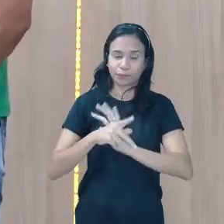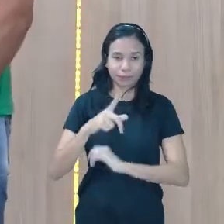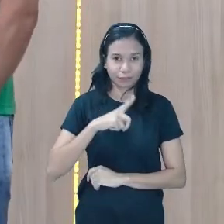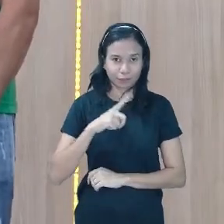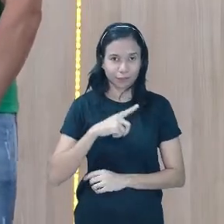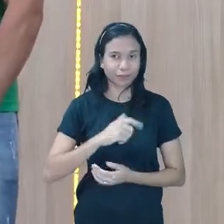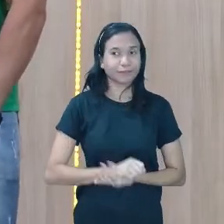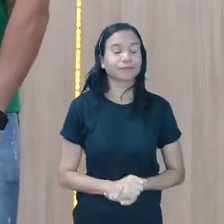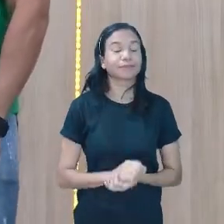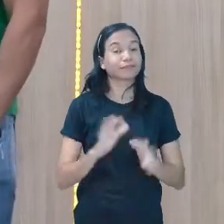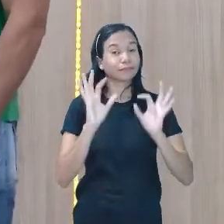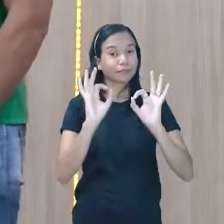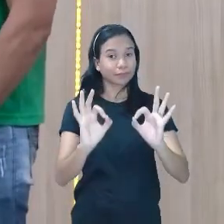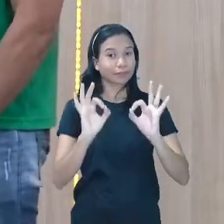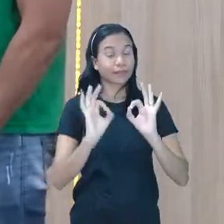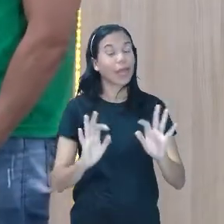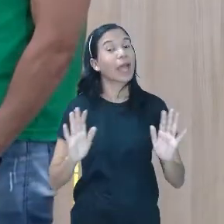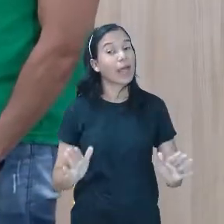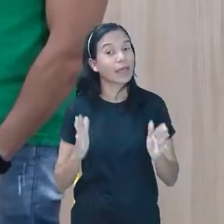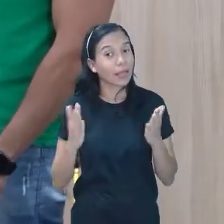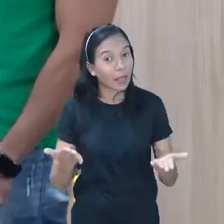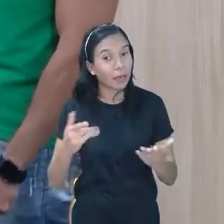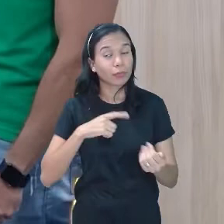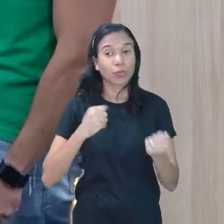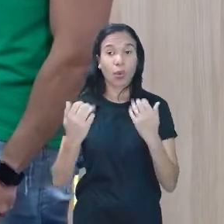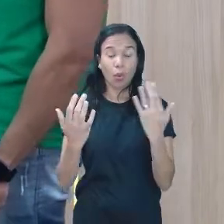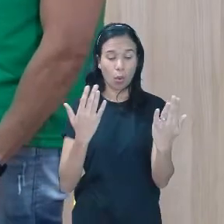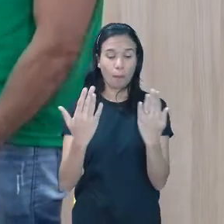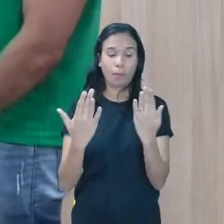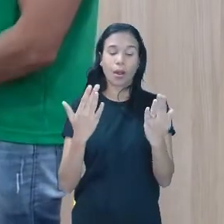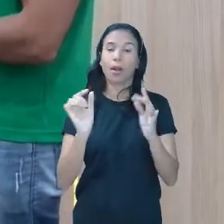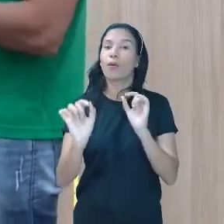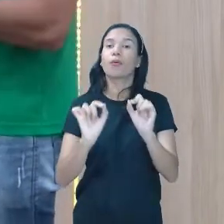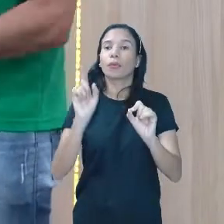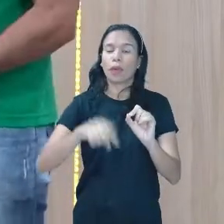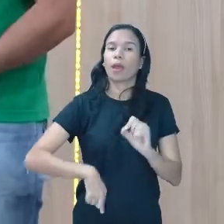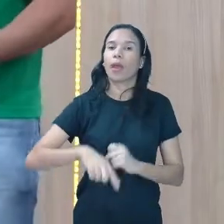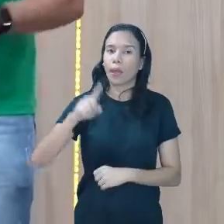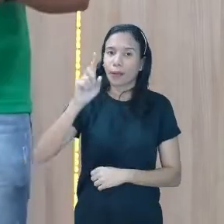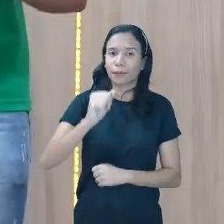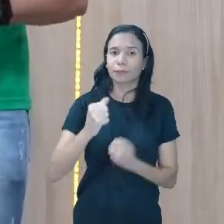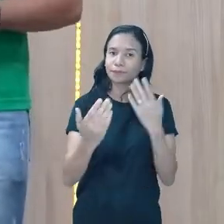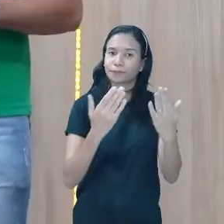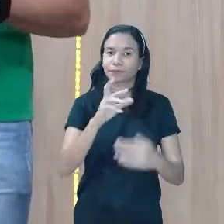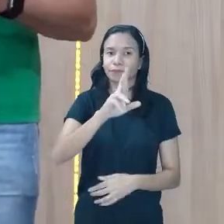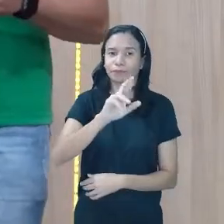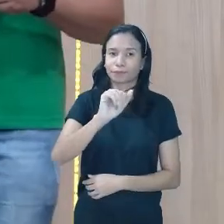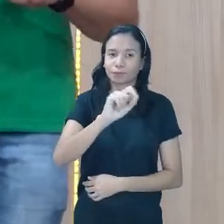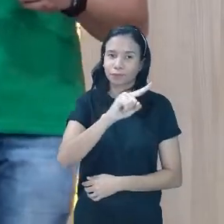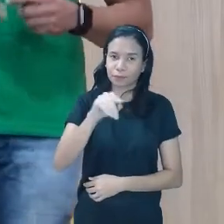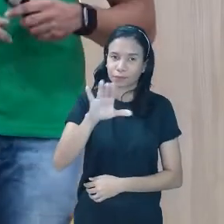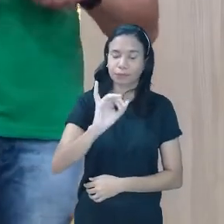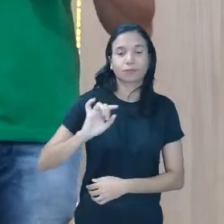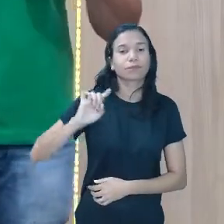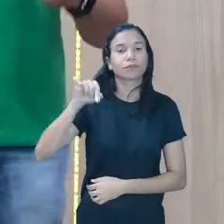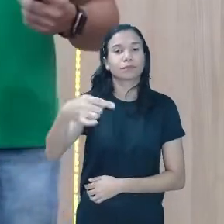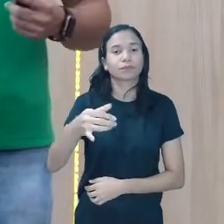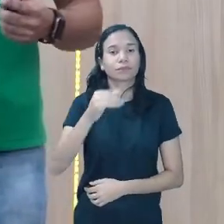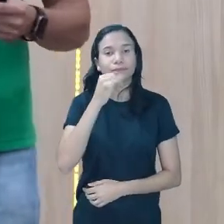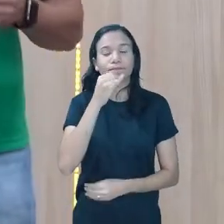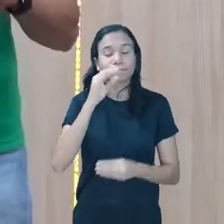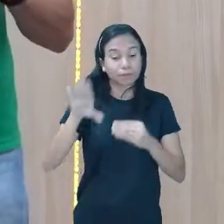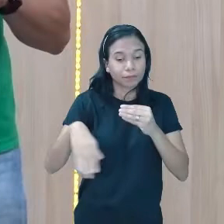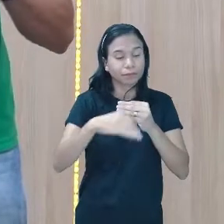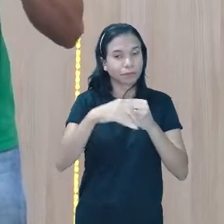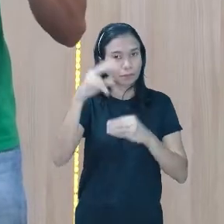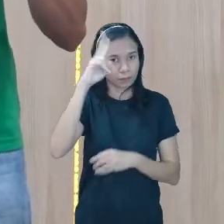de 10, certo? Então, essa comparação nada mais é do que uma razão. Depois eu coloquei aí outro exemplo,